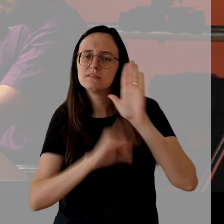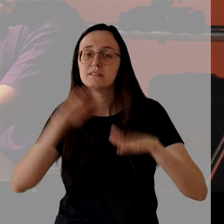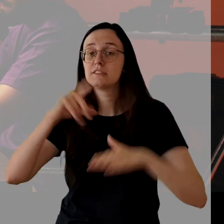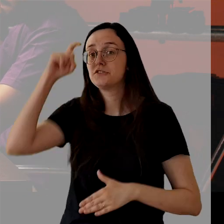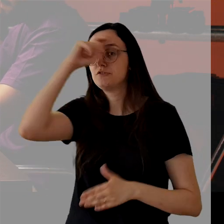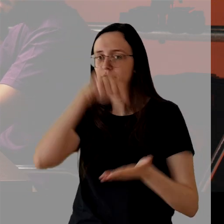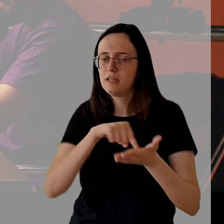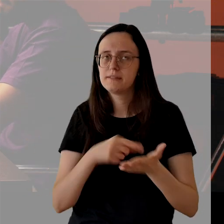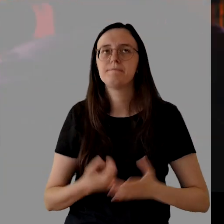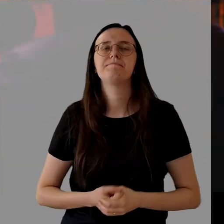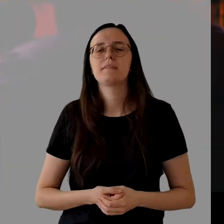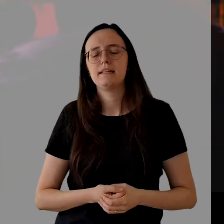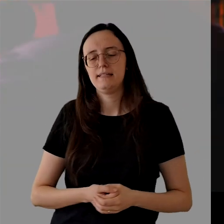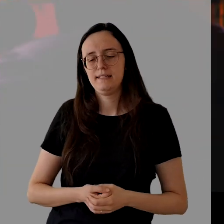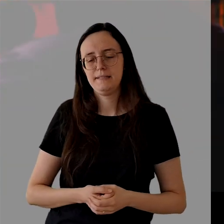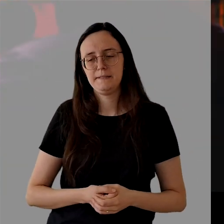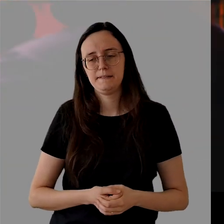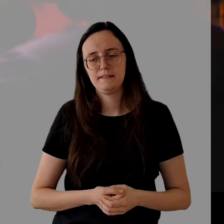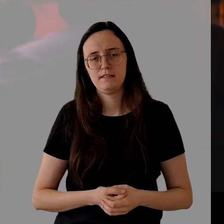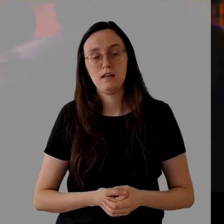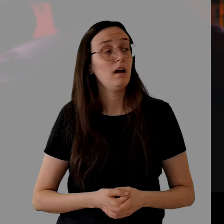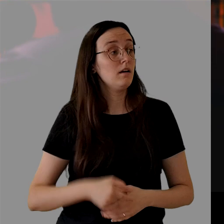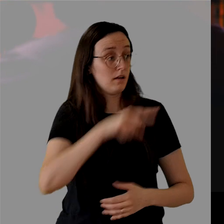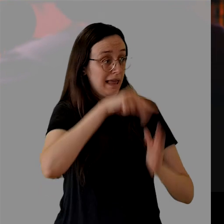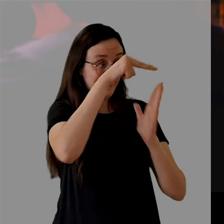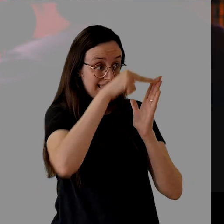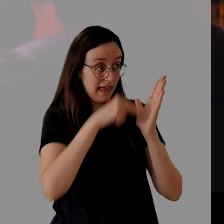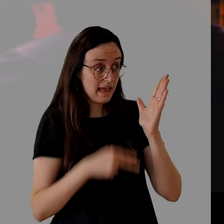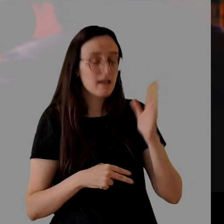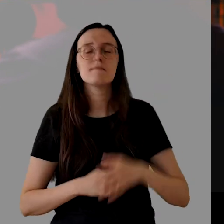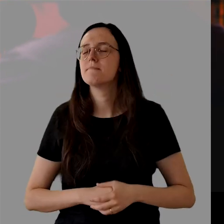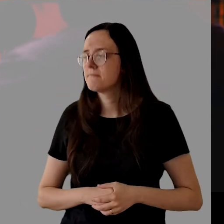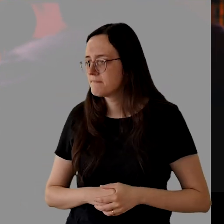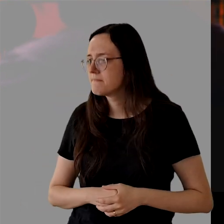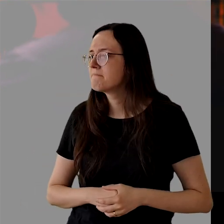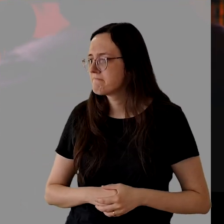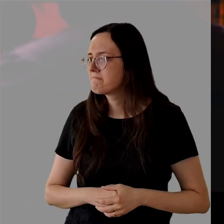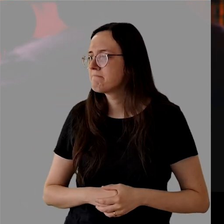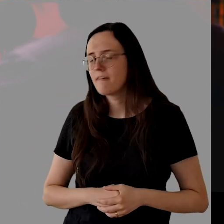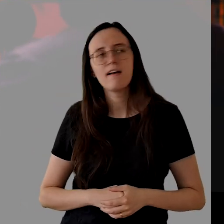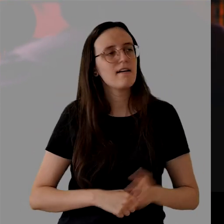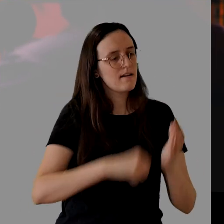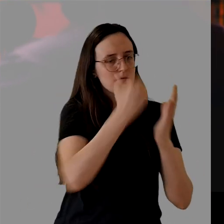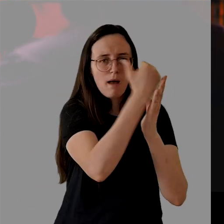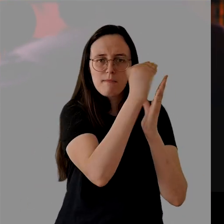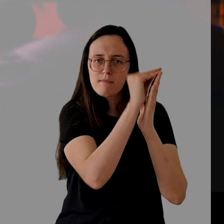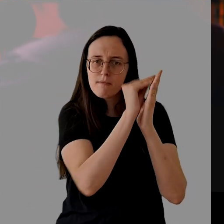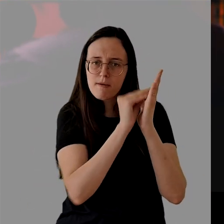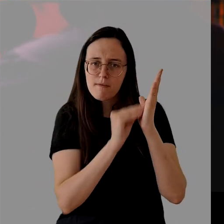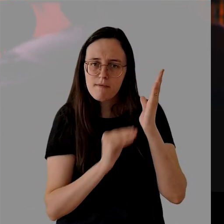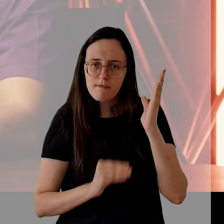roteiro. E vocês vão lendo o roteiro. A gente vai lendo. Cena a cena, vão anotando. Isso. Fazendo meio que uma